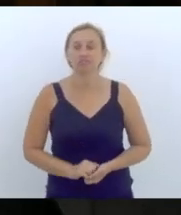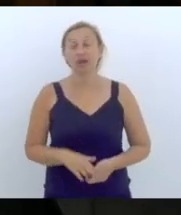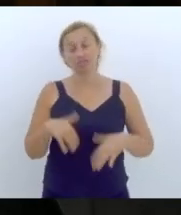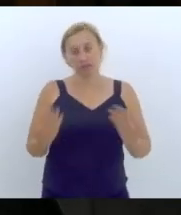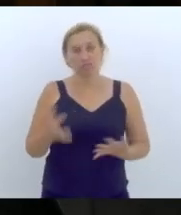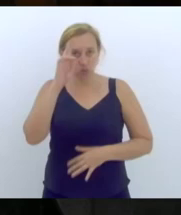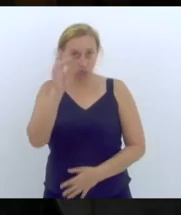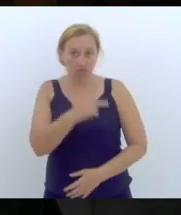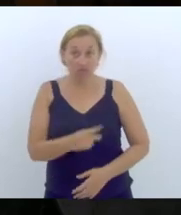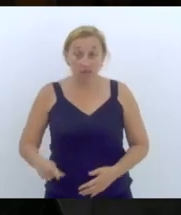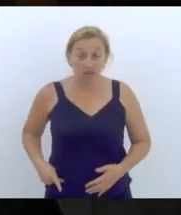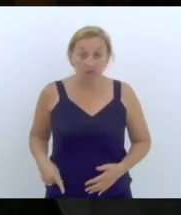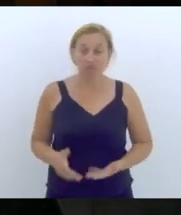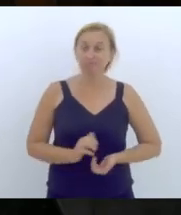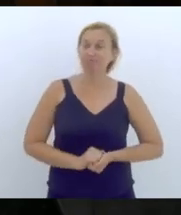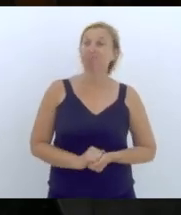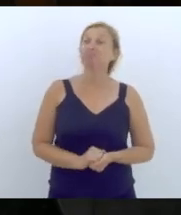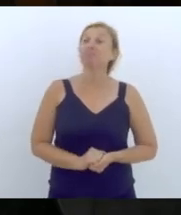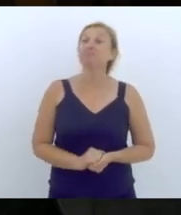presidente, fica